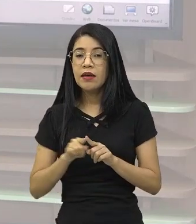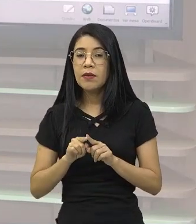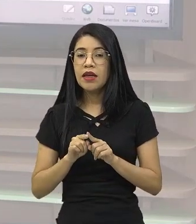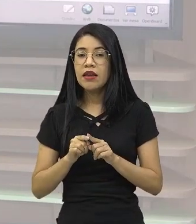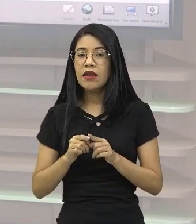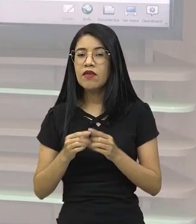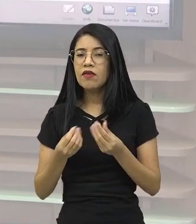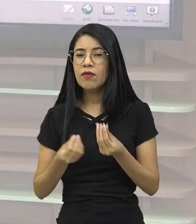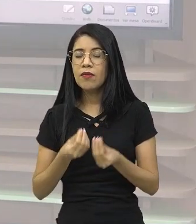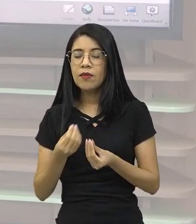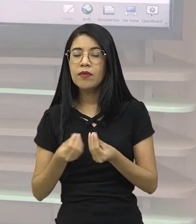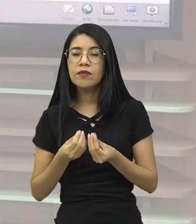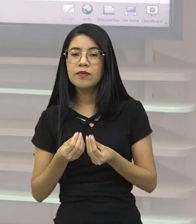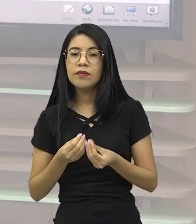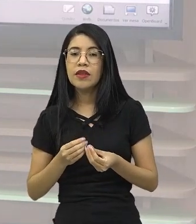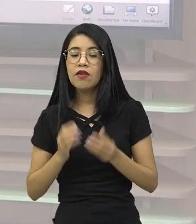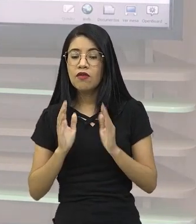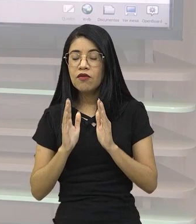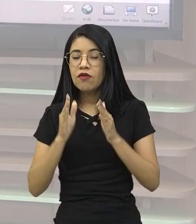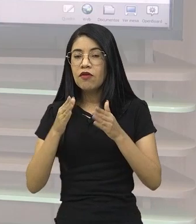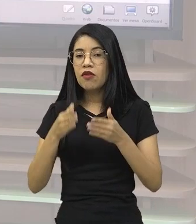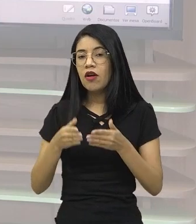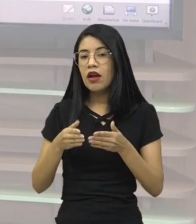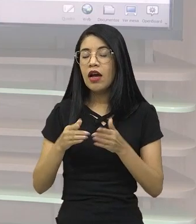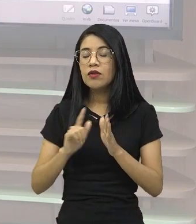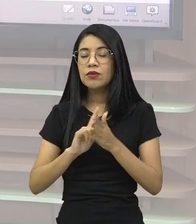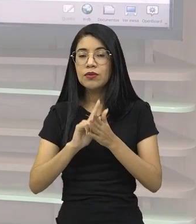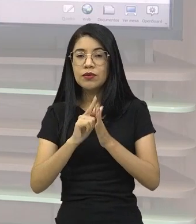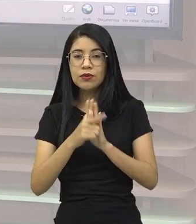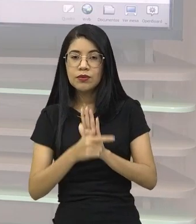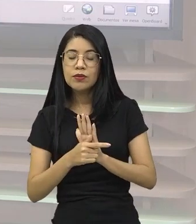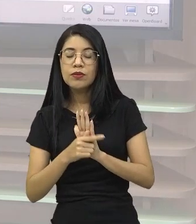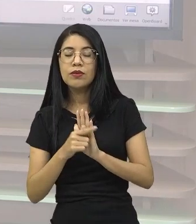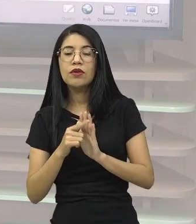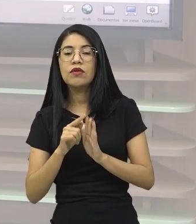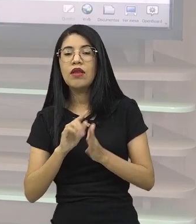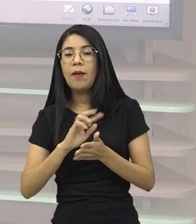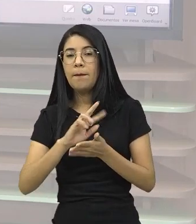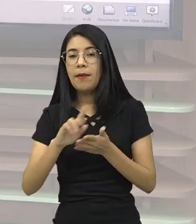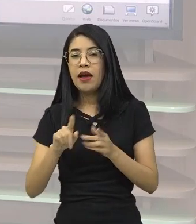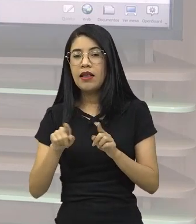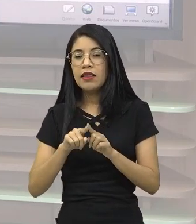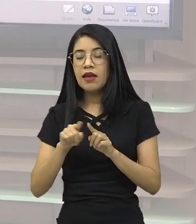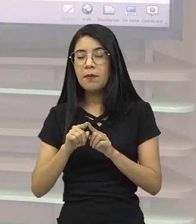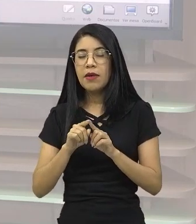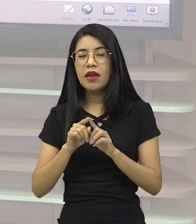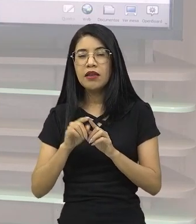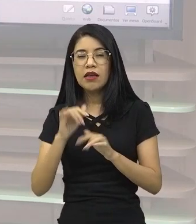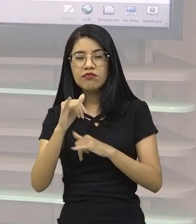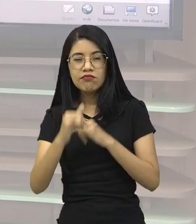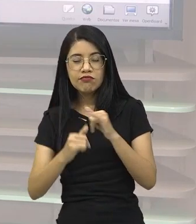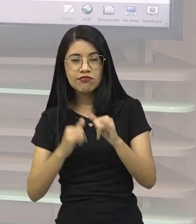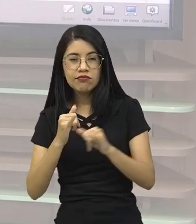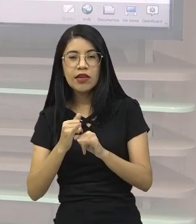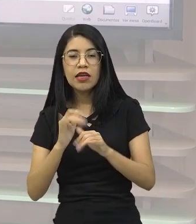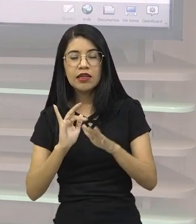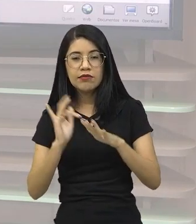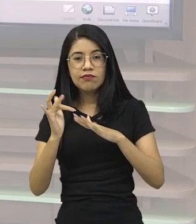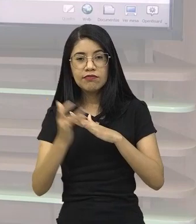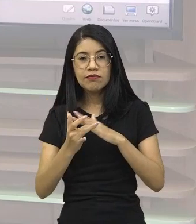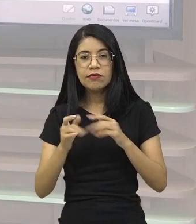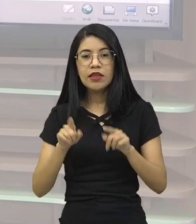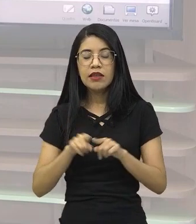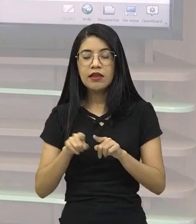né, de nos focarmos nos gêneros textuais, do virtual, do mundo virtual, da mídia, né? Tudo